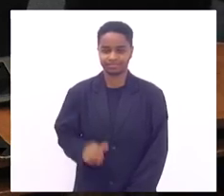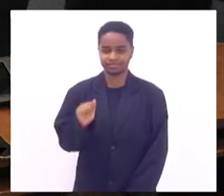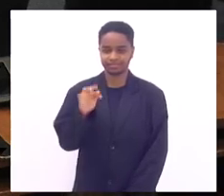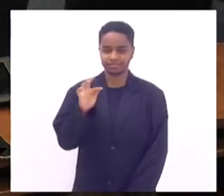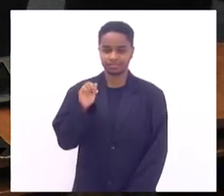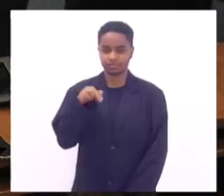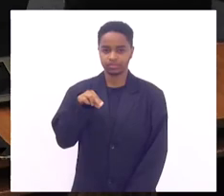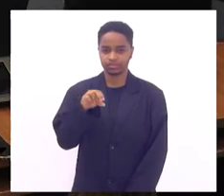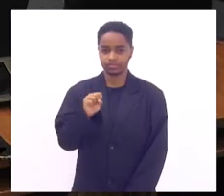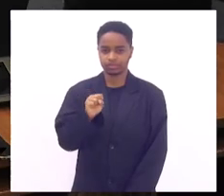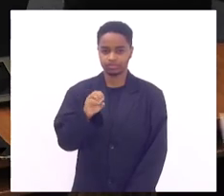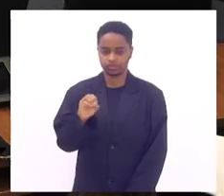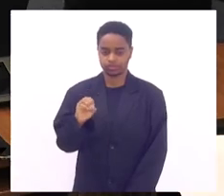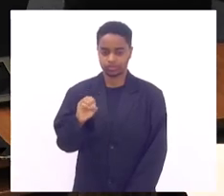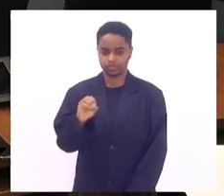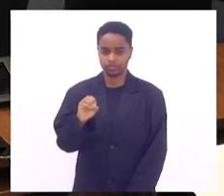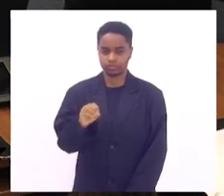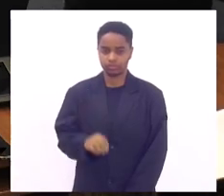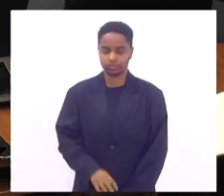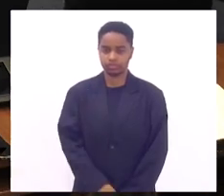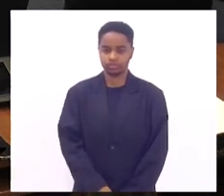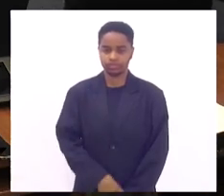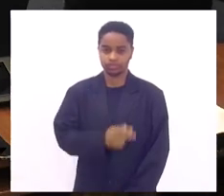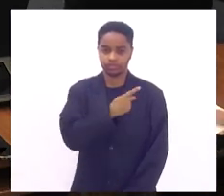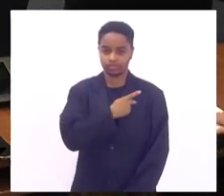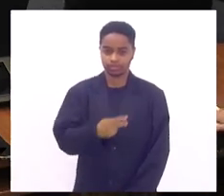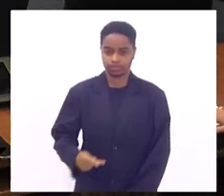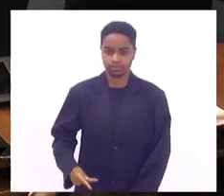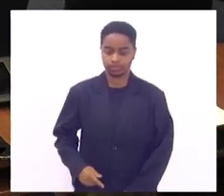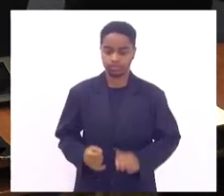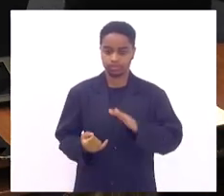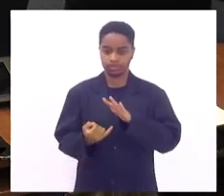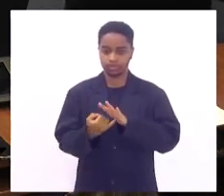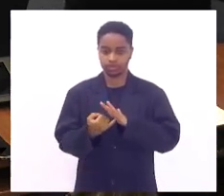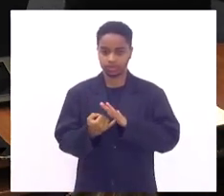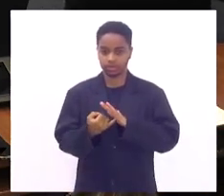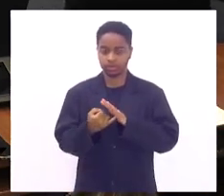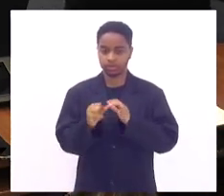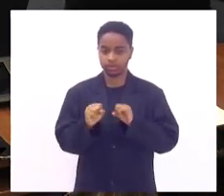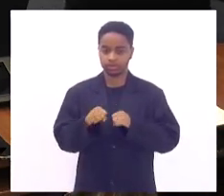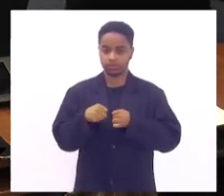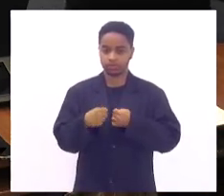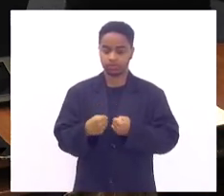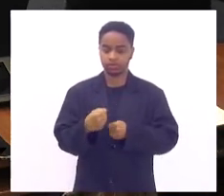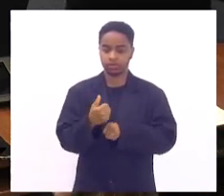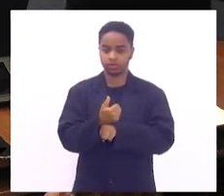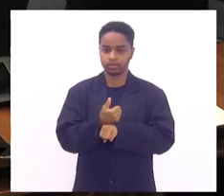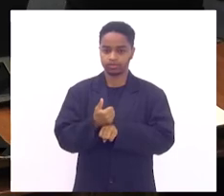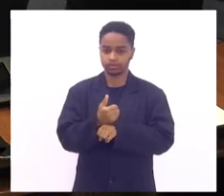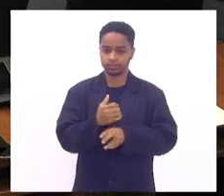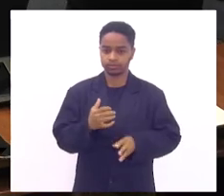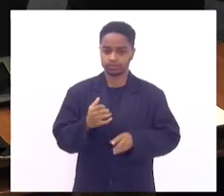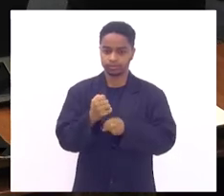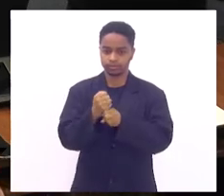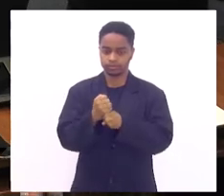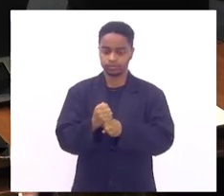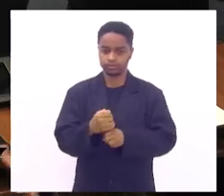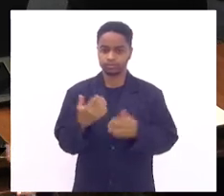Afonso Danzicur e Silva, presidente do Instituto de Defesa do Profissional de Contabilidade.